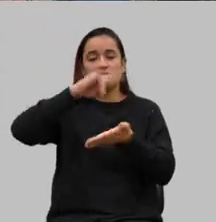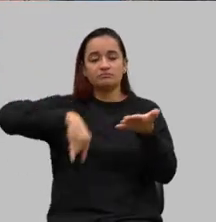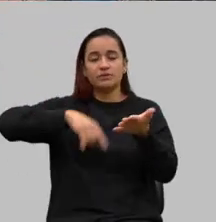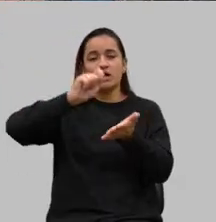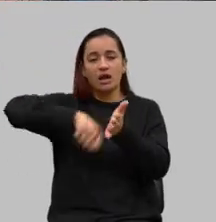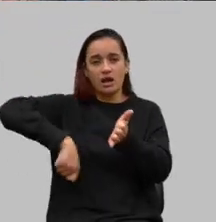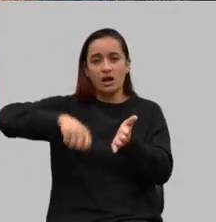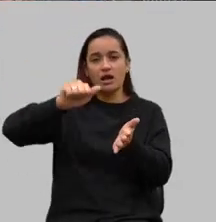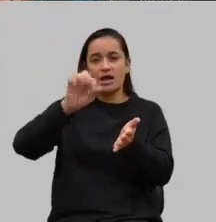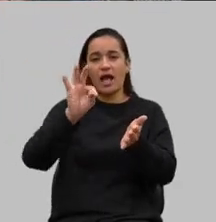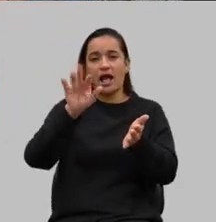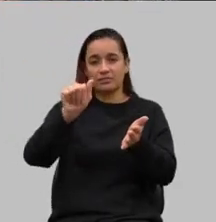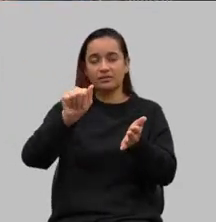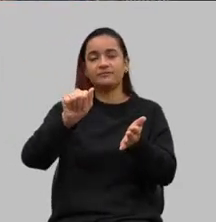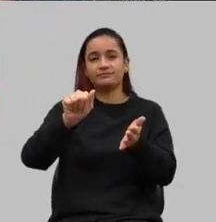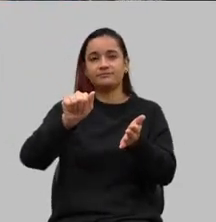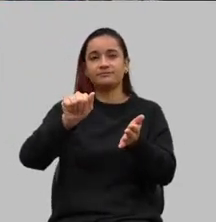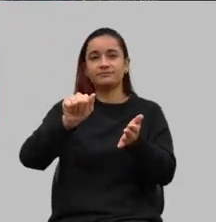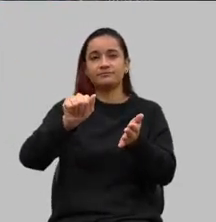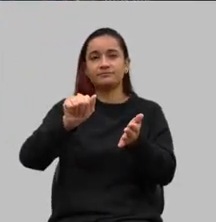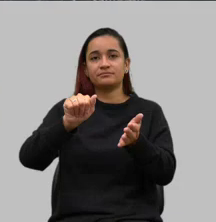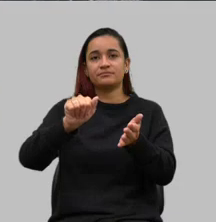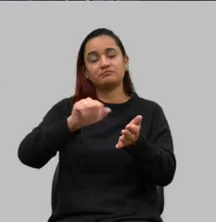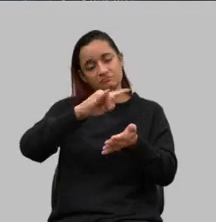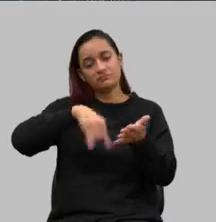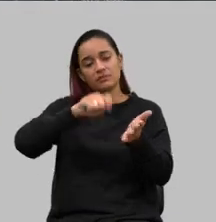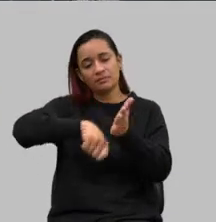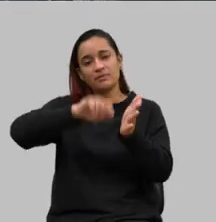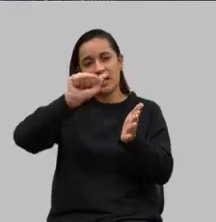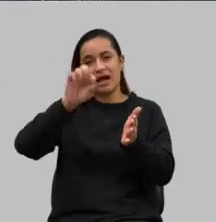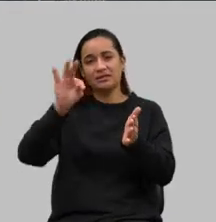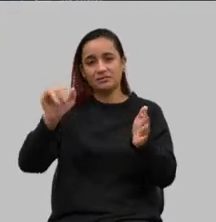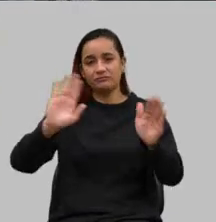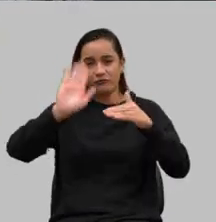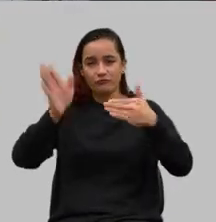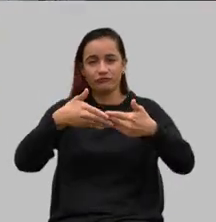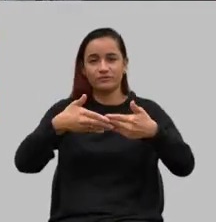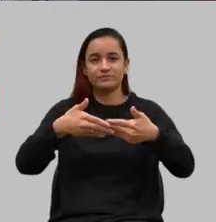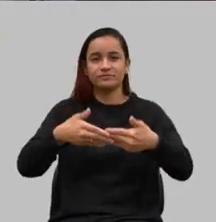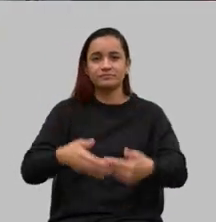ata determina a lavratura da ata e encerra os trabalhos